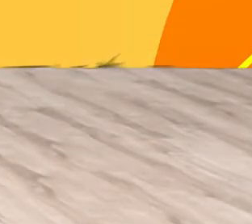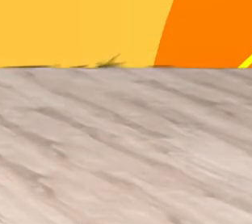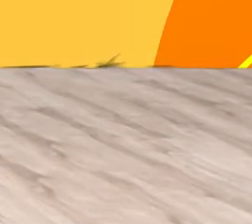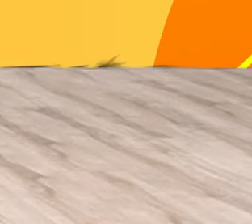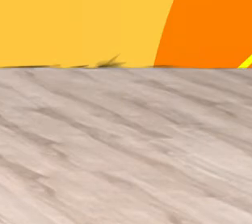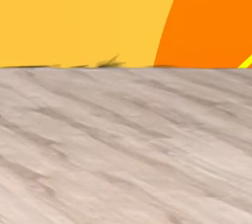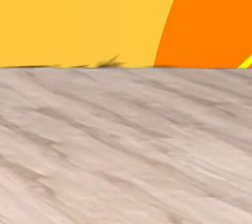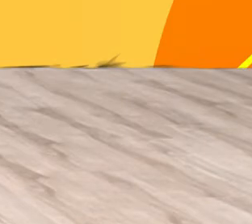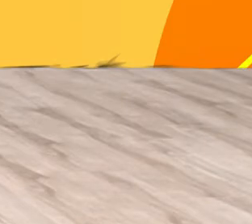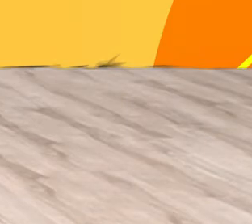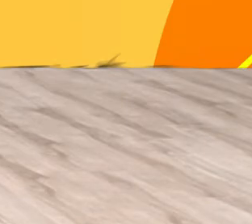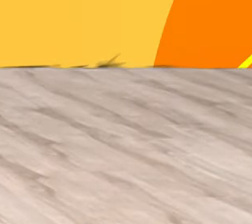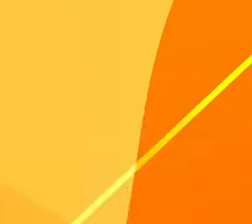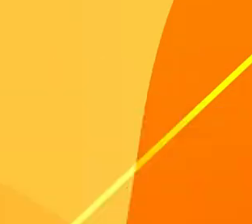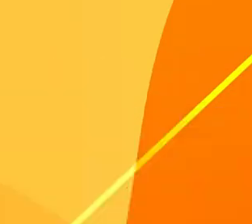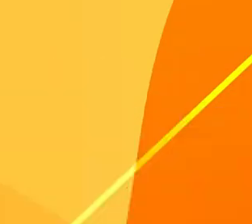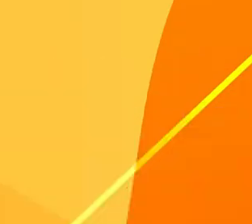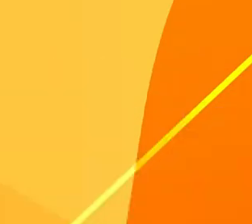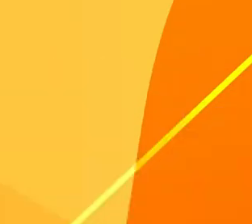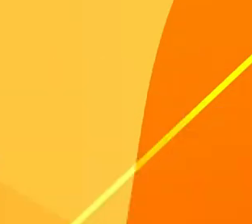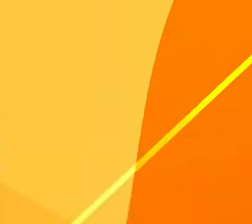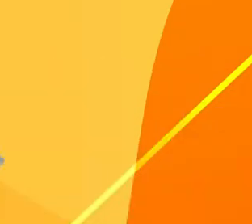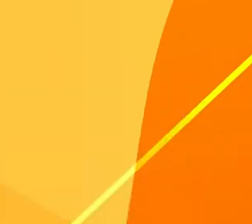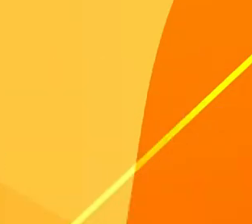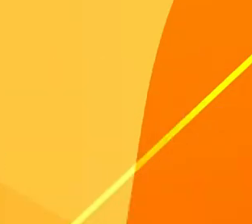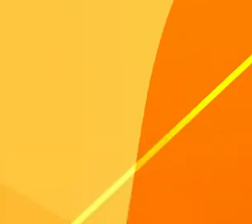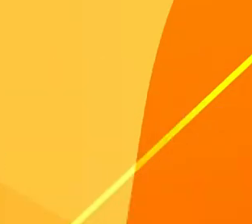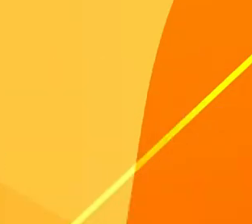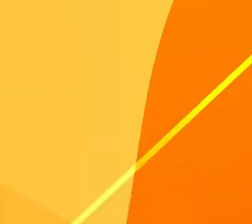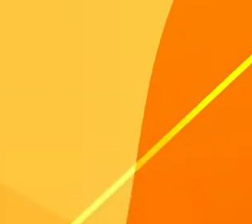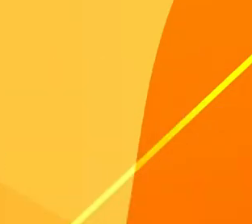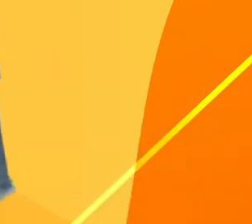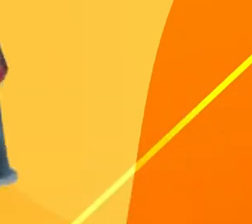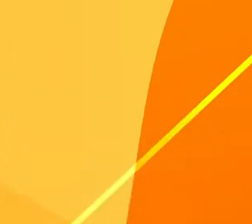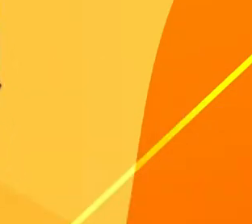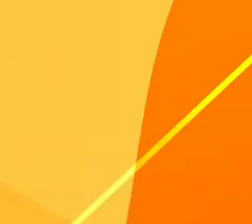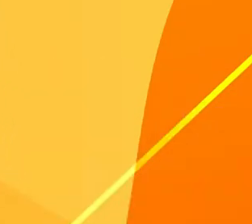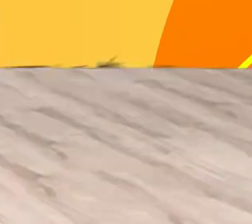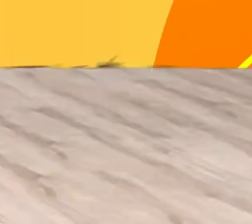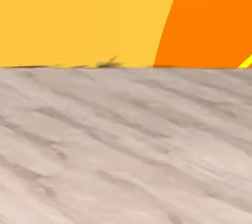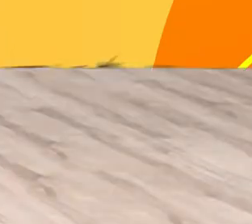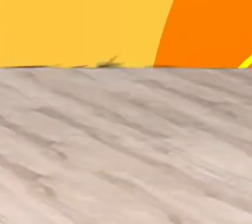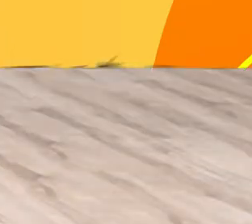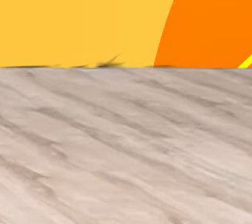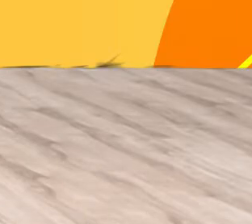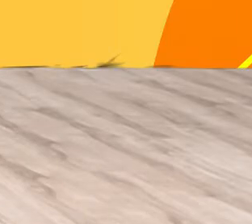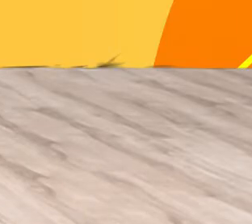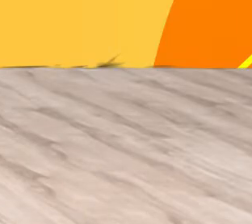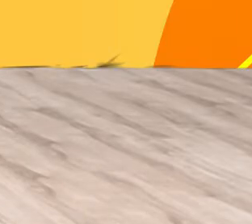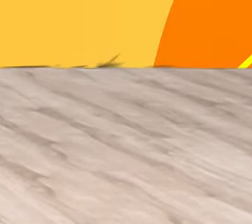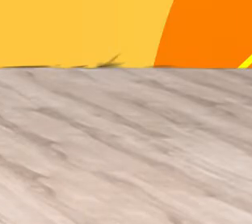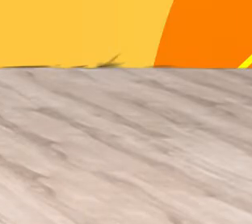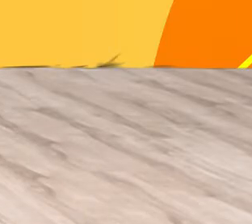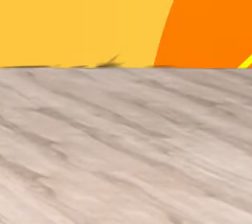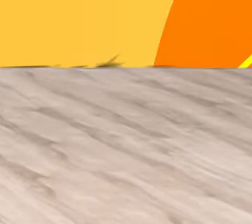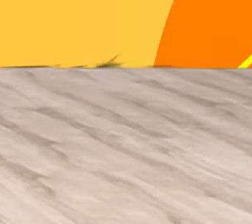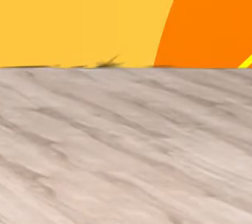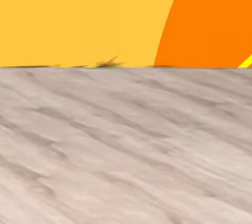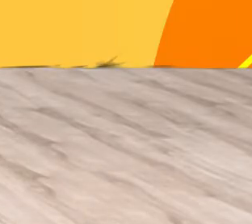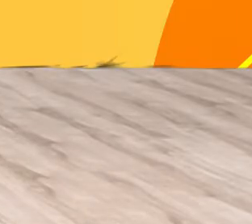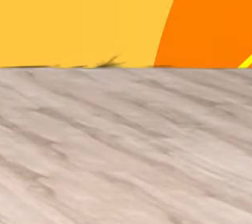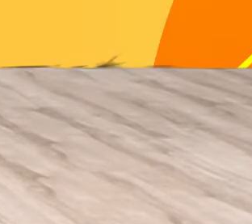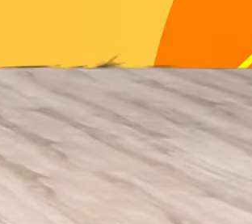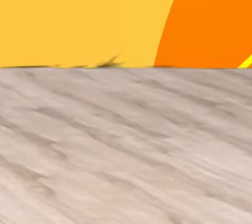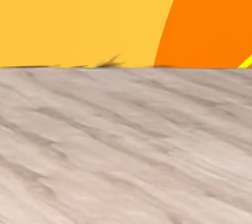Dois, três, quatro, cinco, seis, sete, vai virar. E um, dois, três,